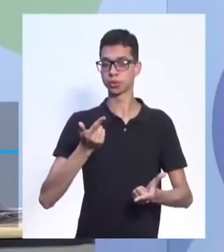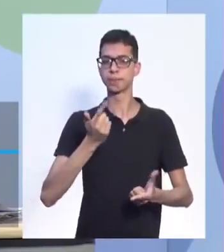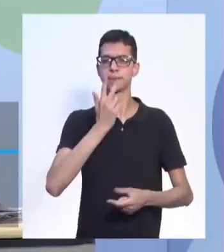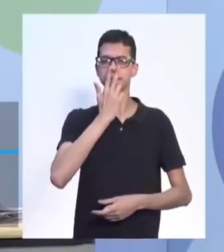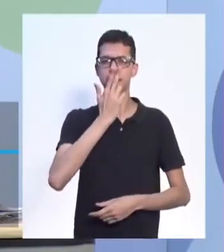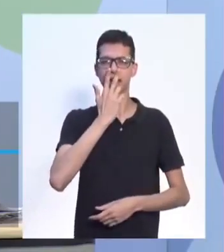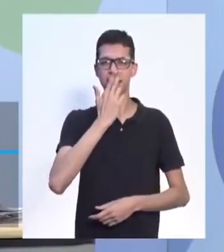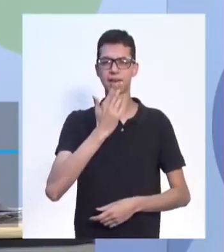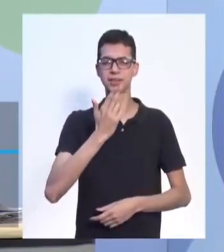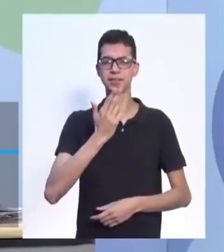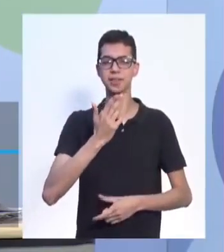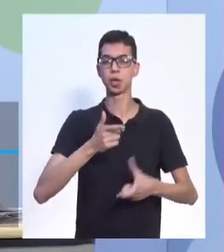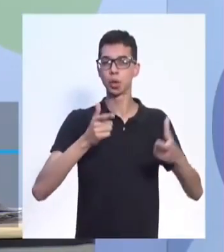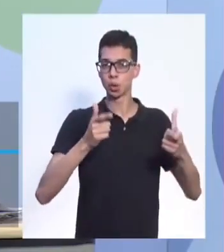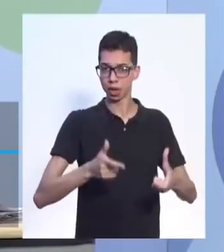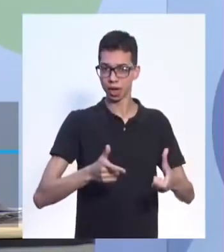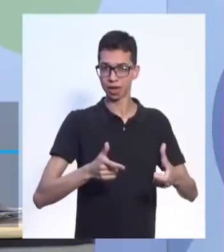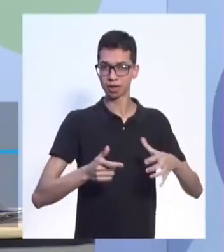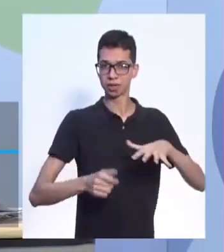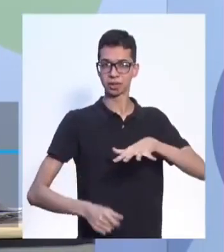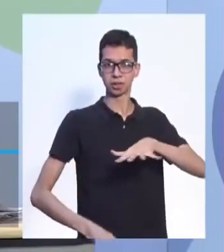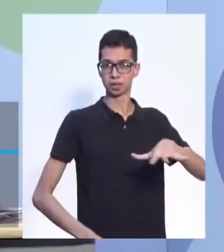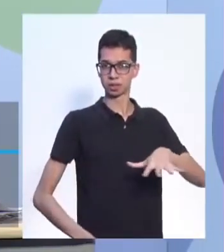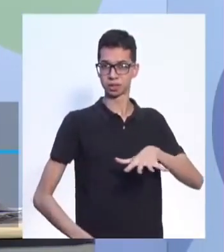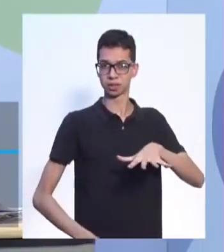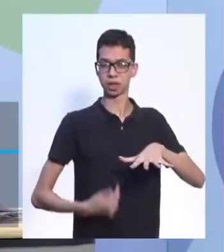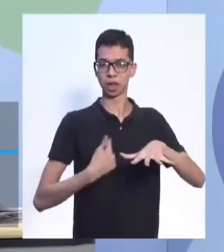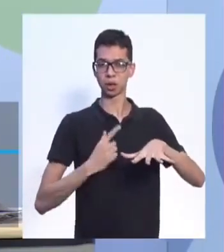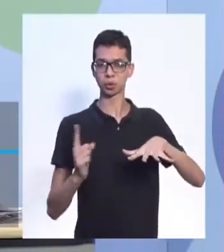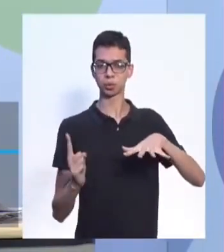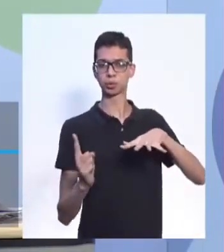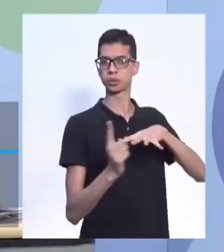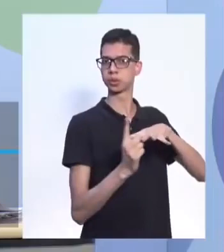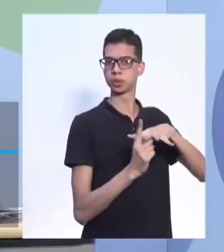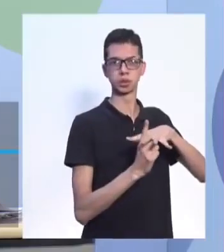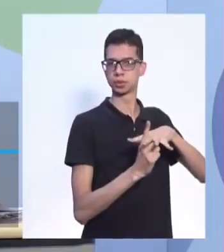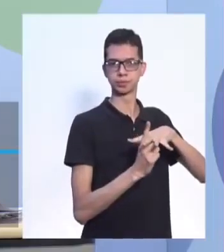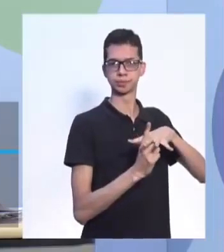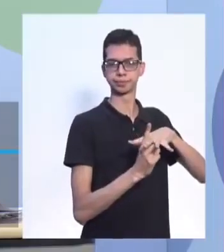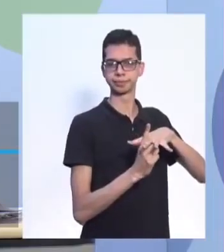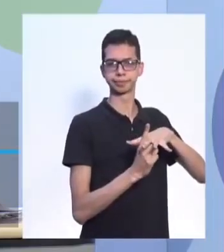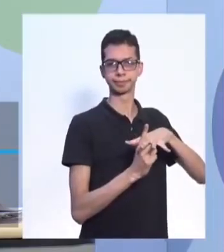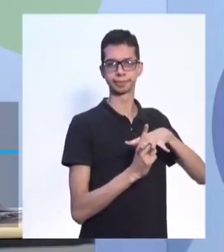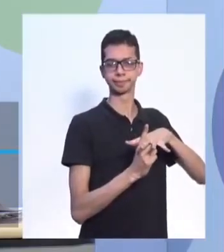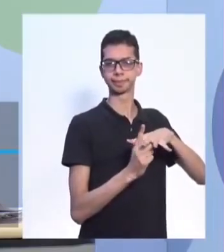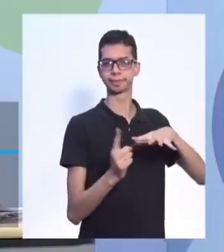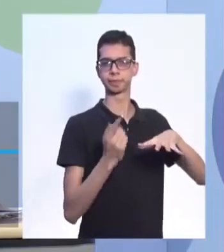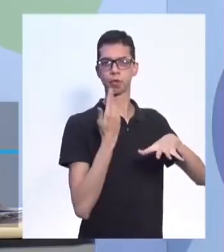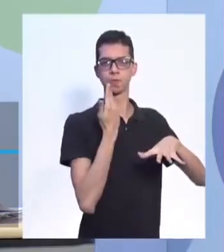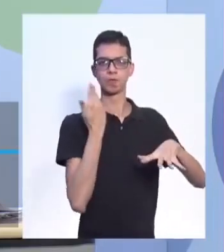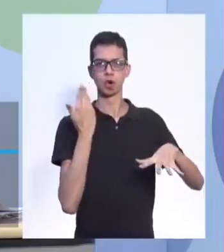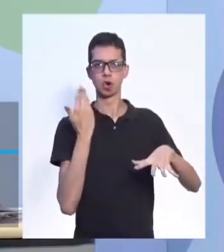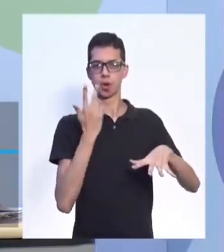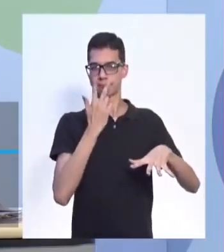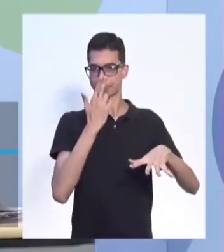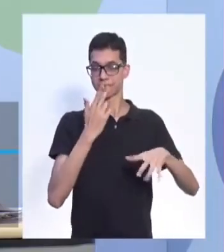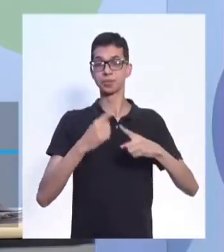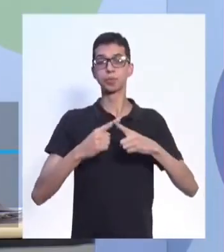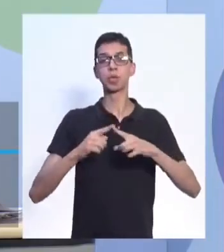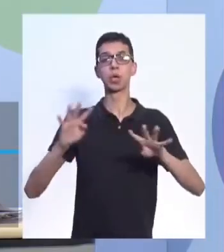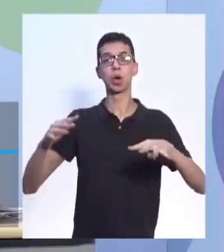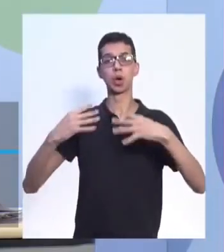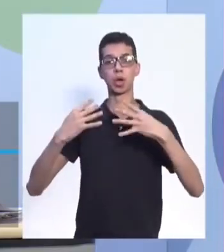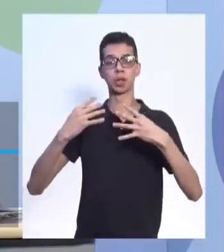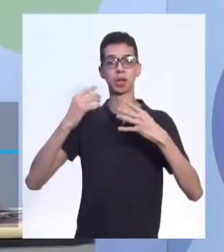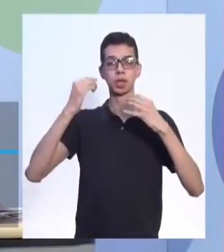que não pertence àquele ambiente, simplesmente porque eu sou reconhecida com traços de pessoas, do cabelo, ou do